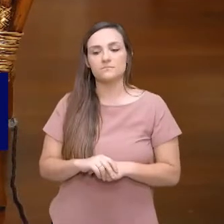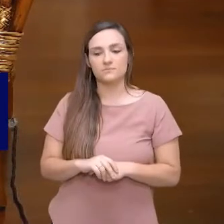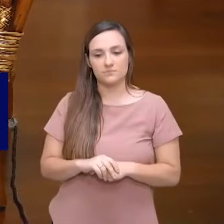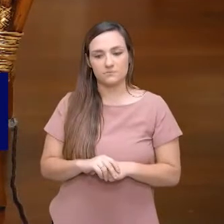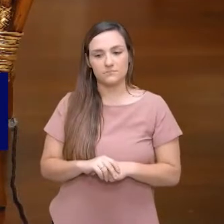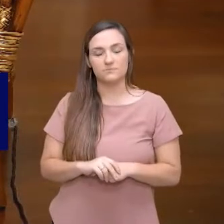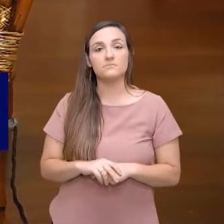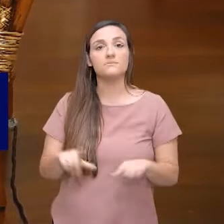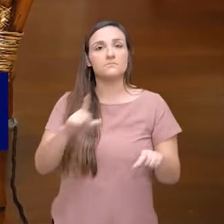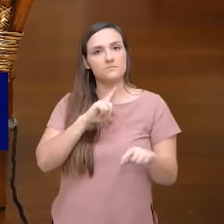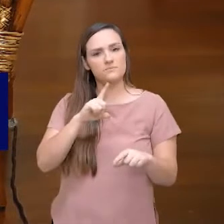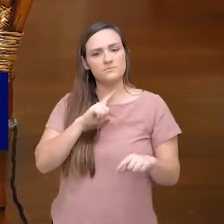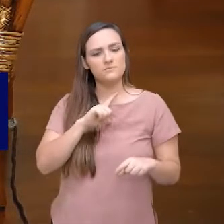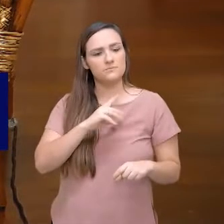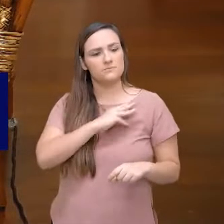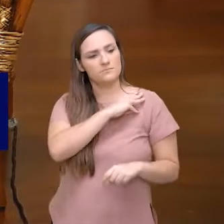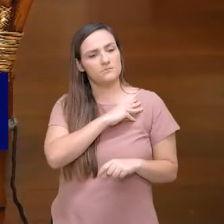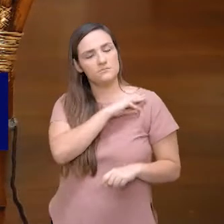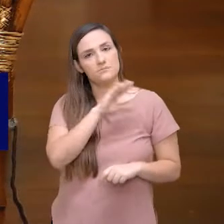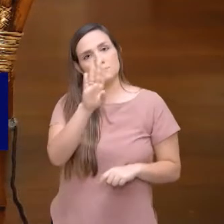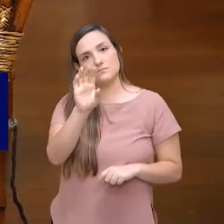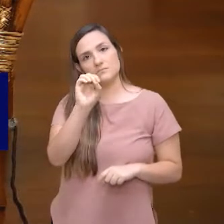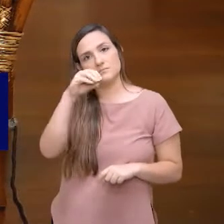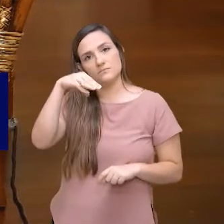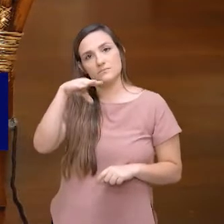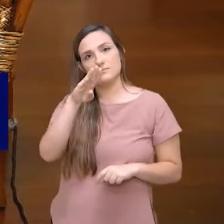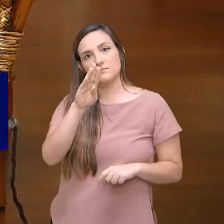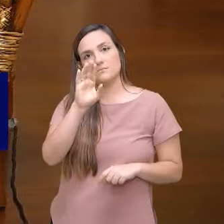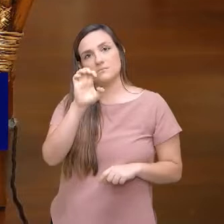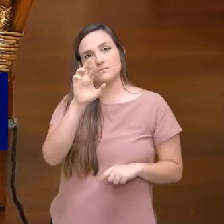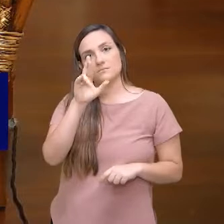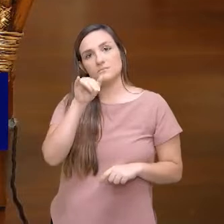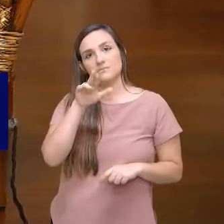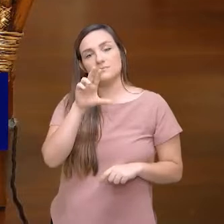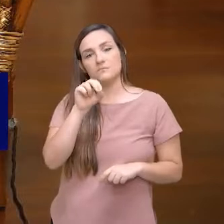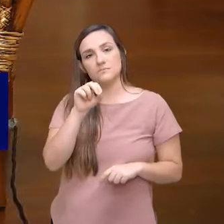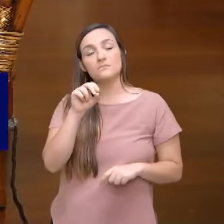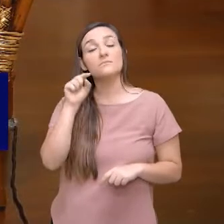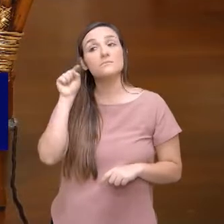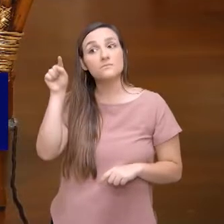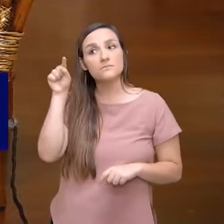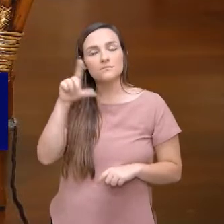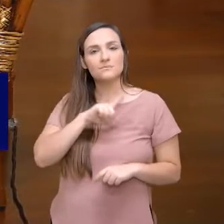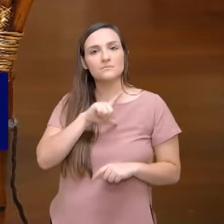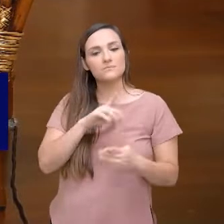ministro Golbery Couto e Silva, que tinha um livro, Geopolítica do Brasil,